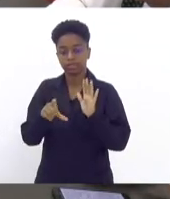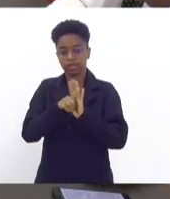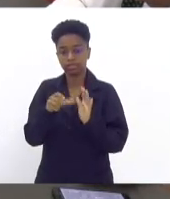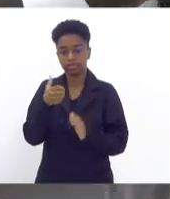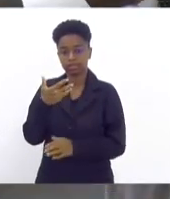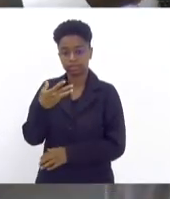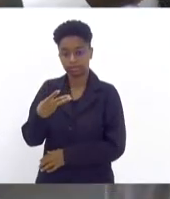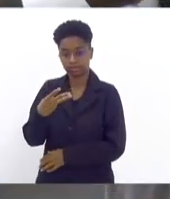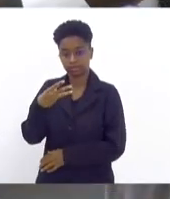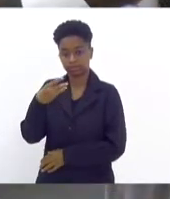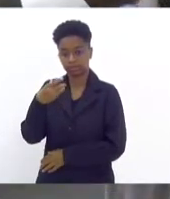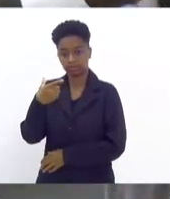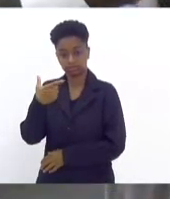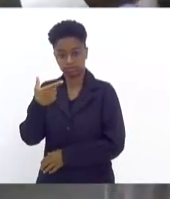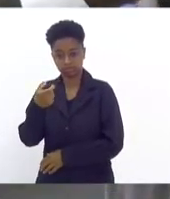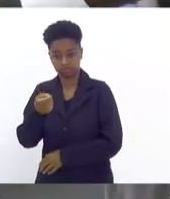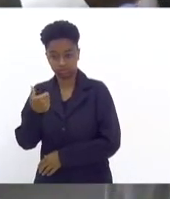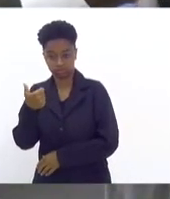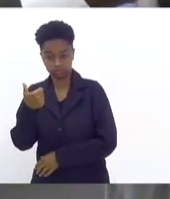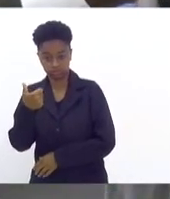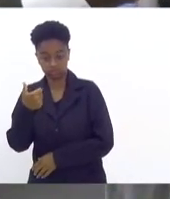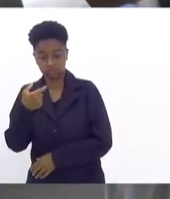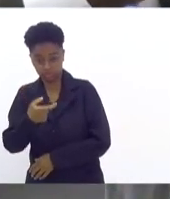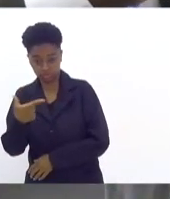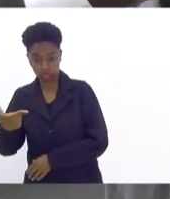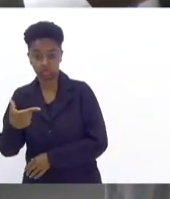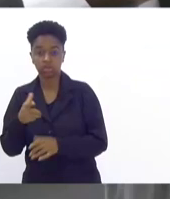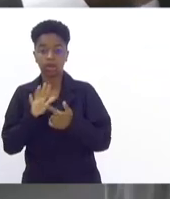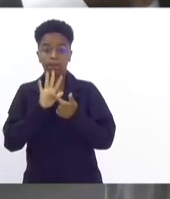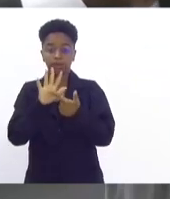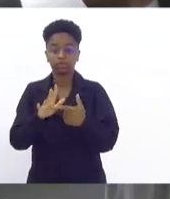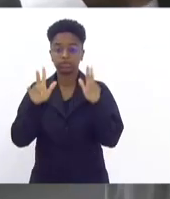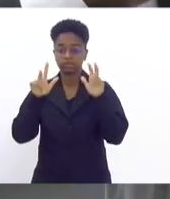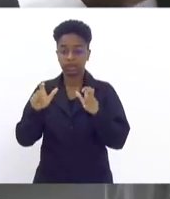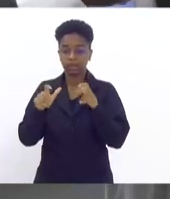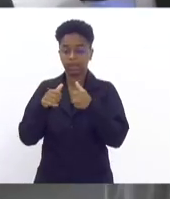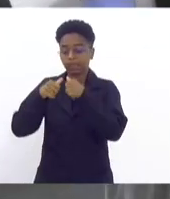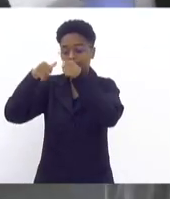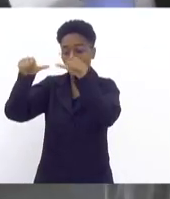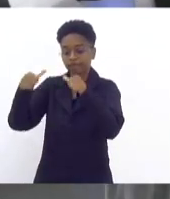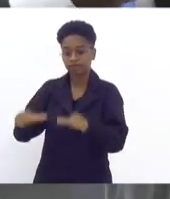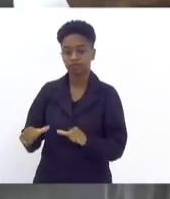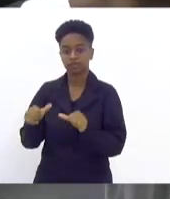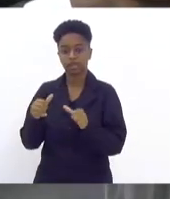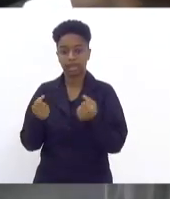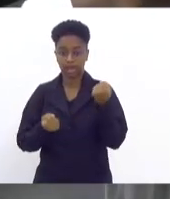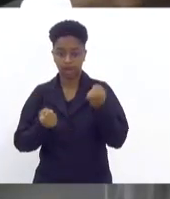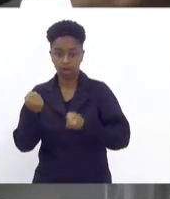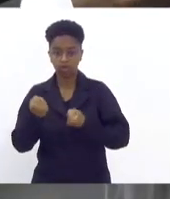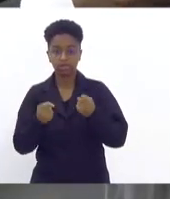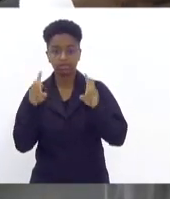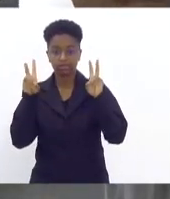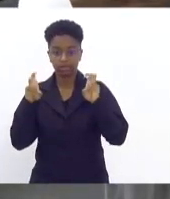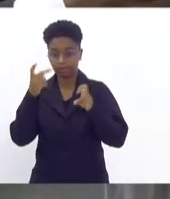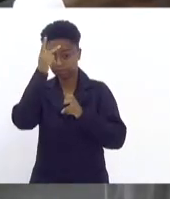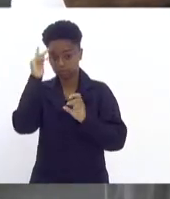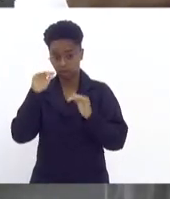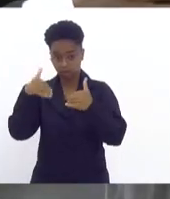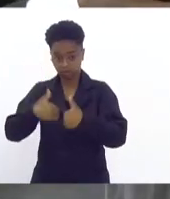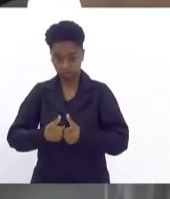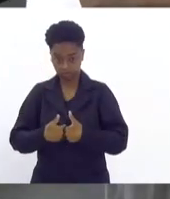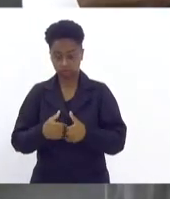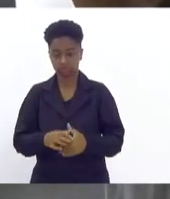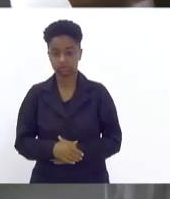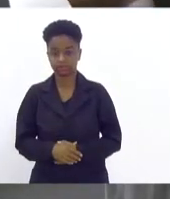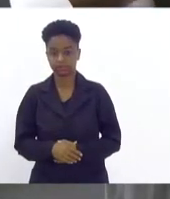322/23, de autoria do deputado Fred Pacheco, que autoriza o Poder Executivo a fornecer adesivos para carros com identificação da pessoa com transtorno de espectro autista,